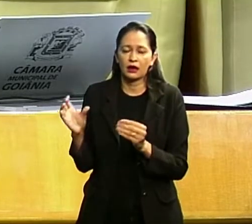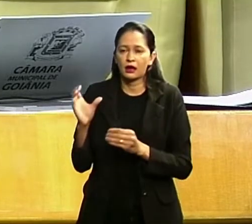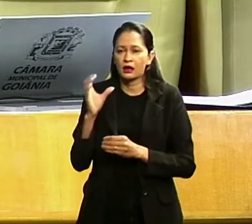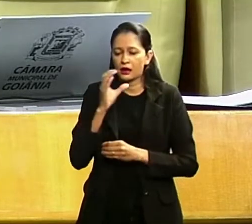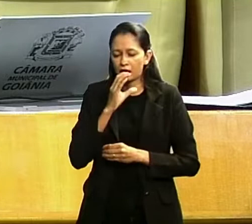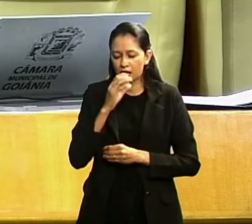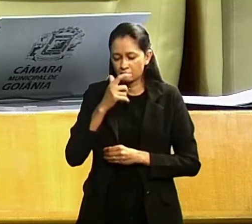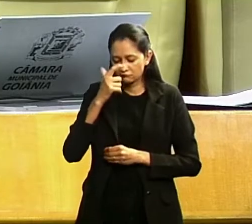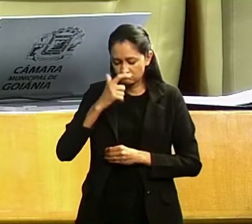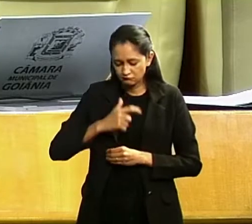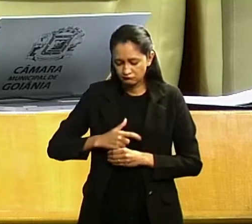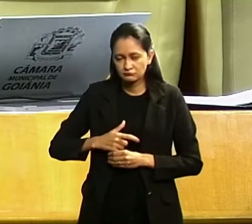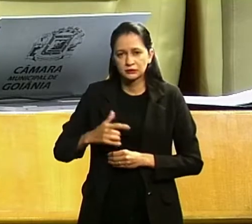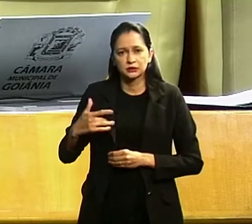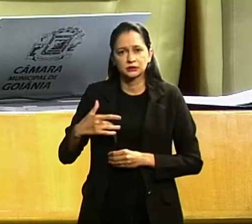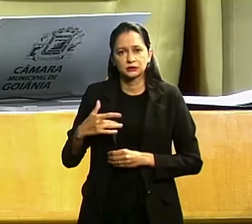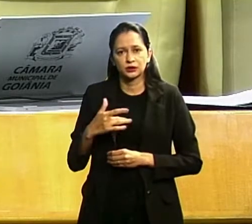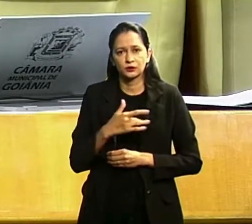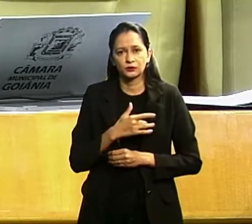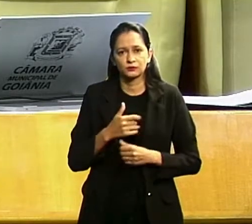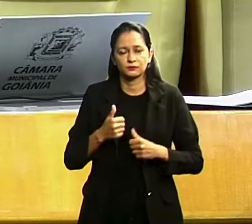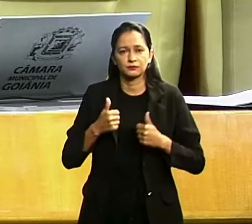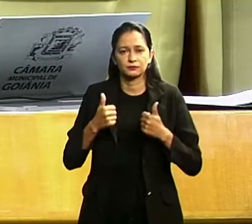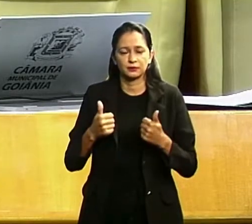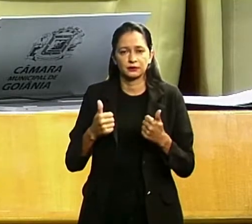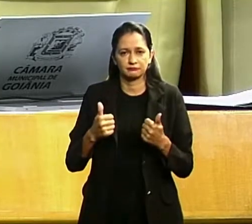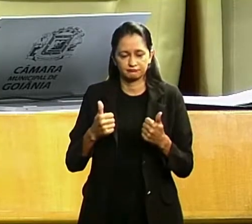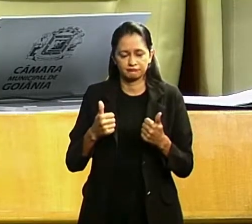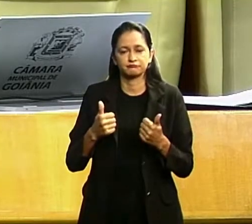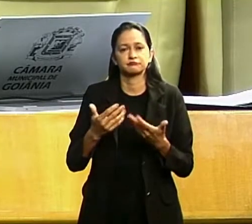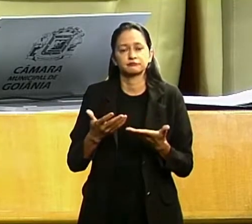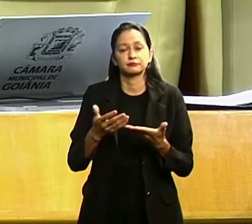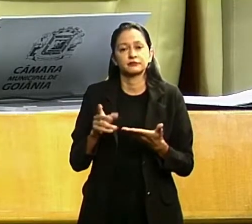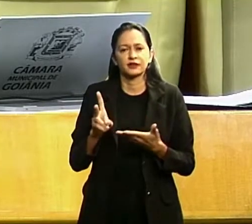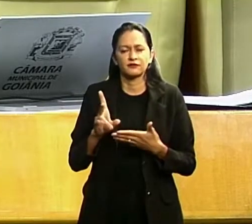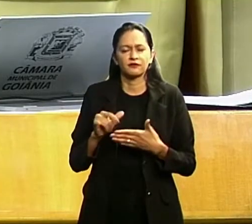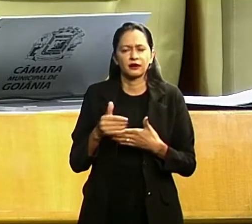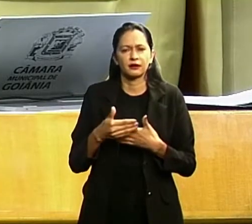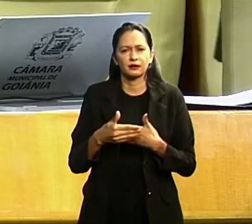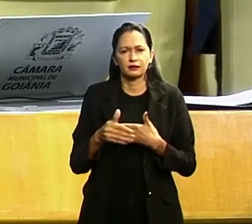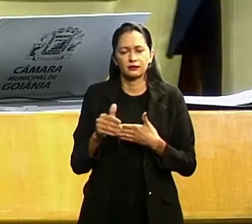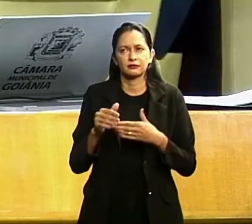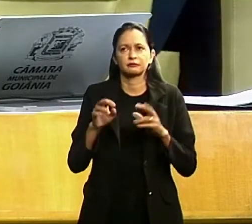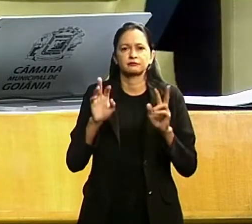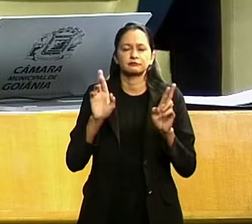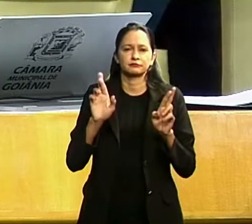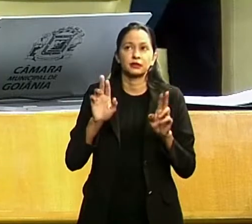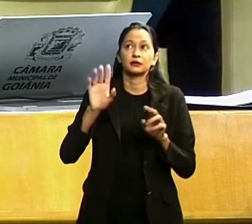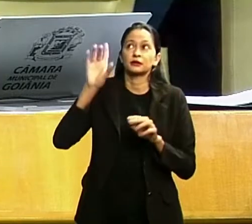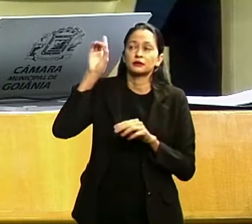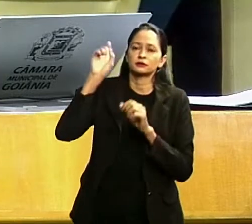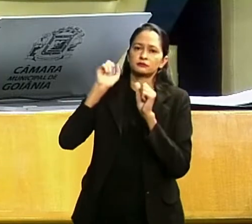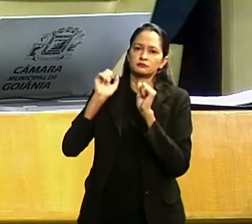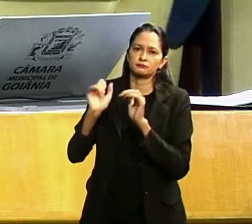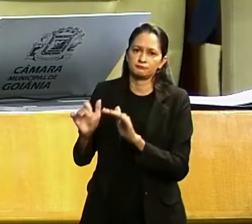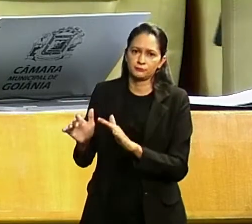recuperação, restabelecimento da sua saúde e que com certeza isso acontecerá com as bênçãos de Deus.